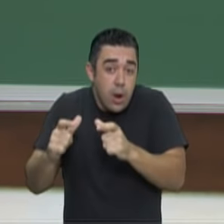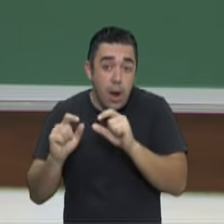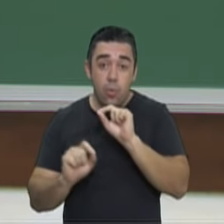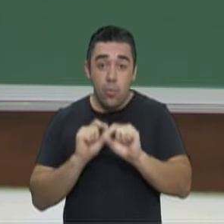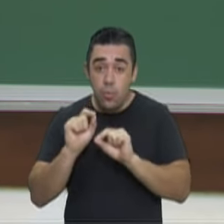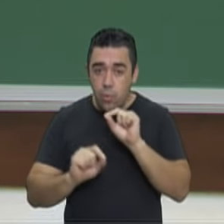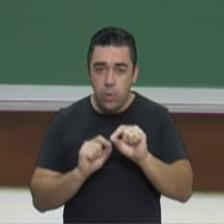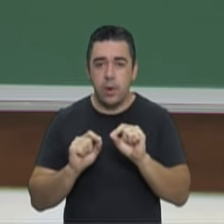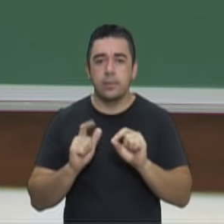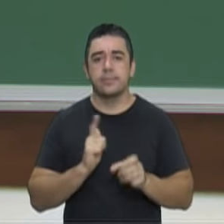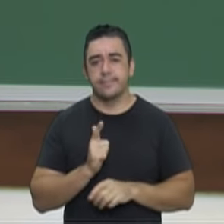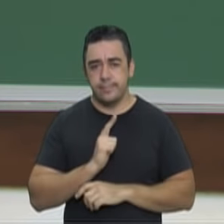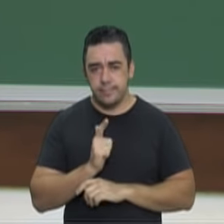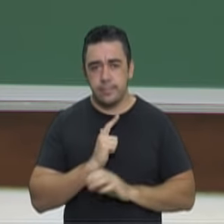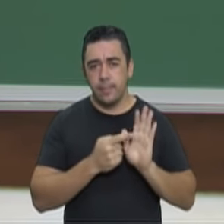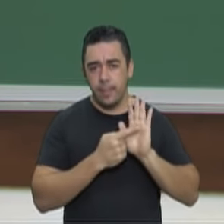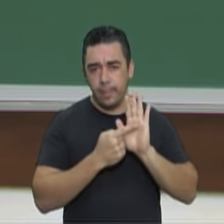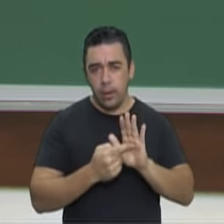que